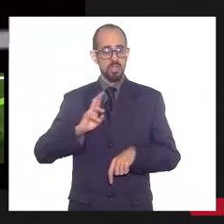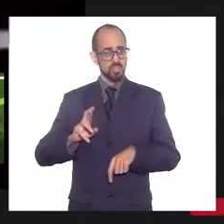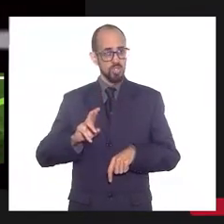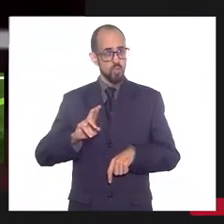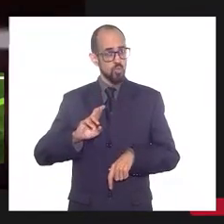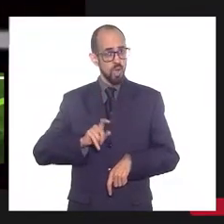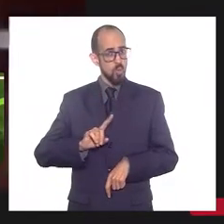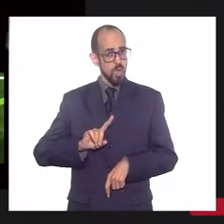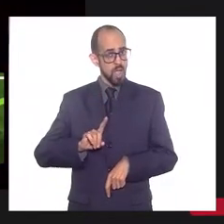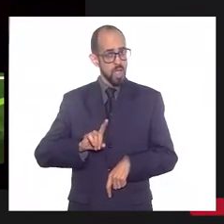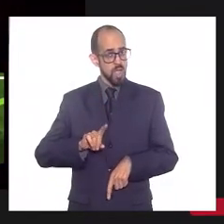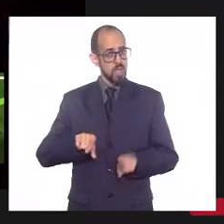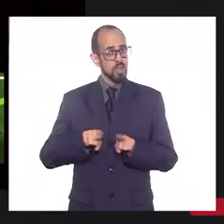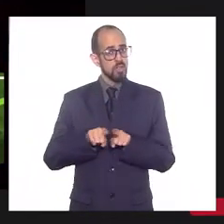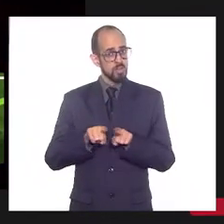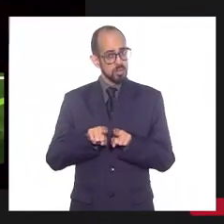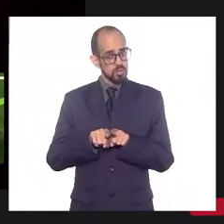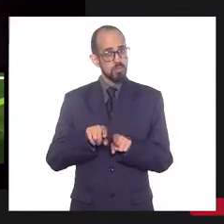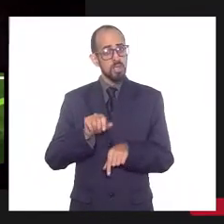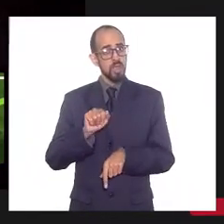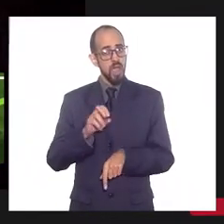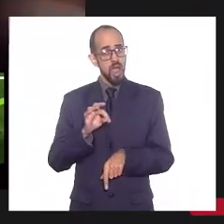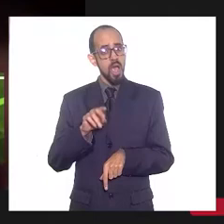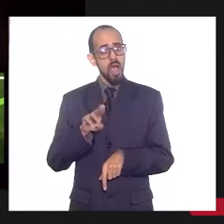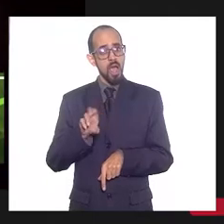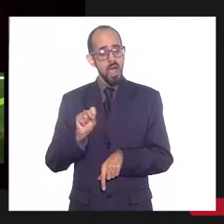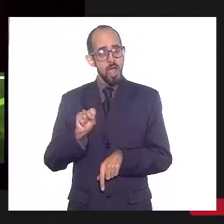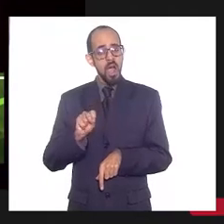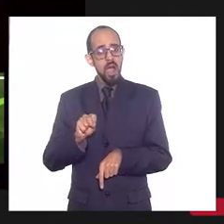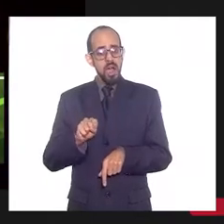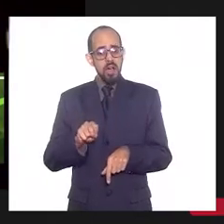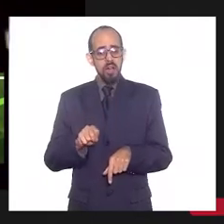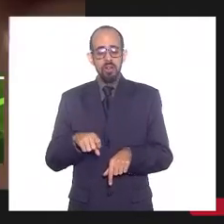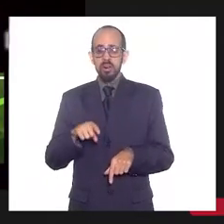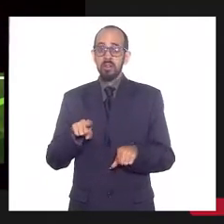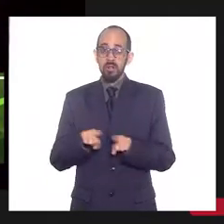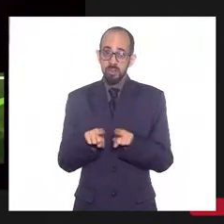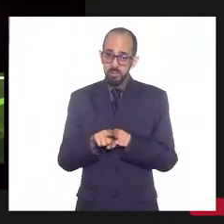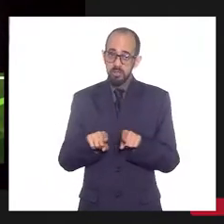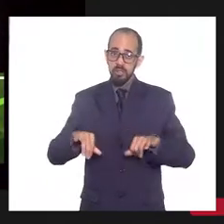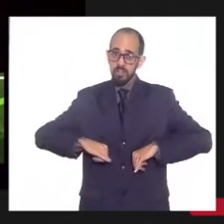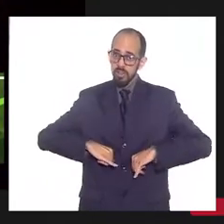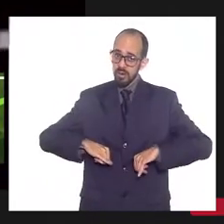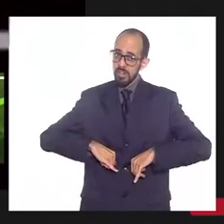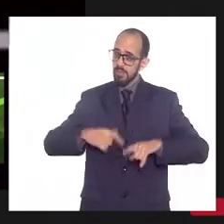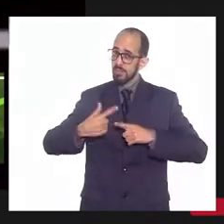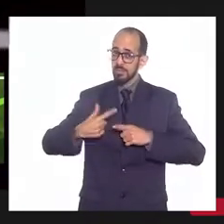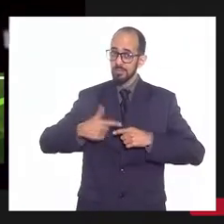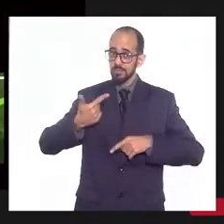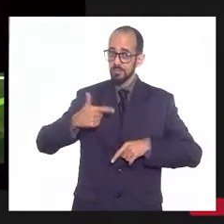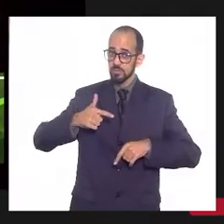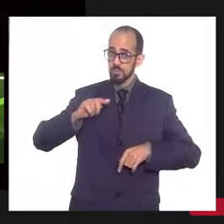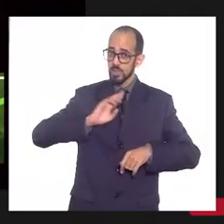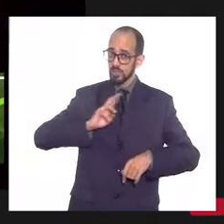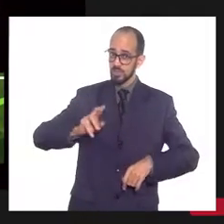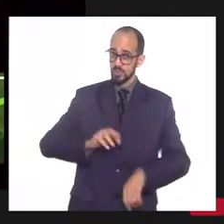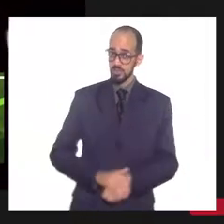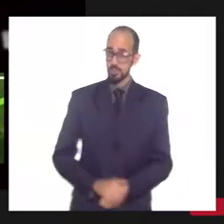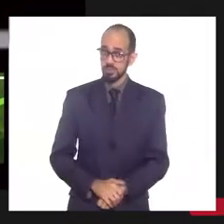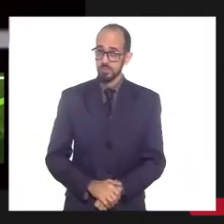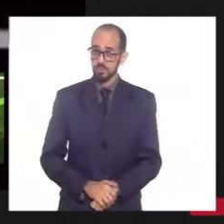e os atinge também os ateus que também sofre com o retorno herança religiosa por não terem nenhuma rede e